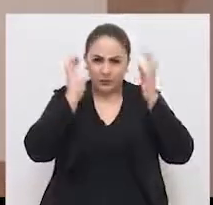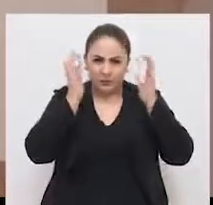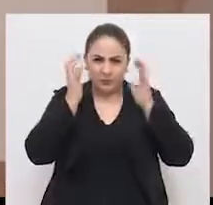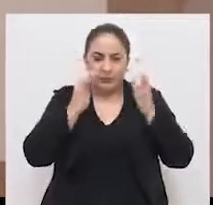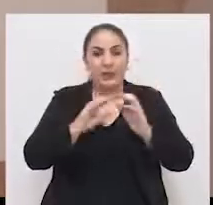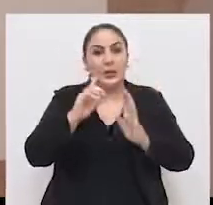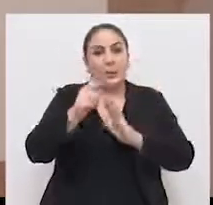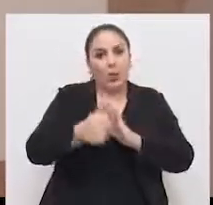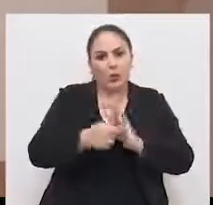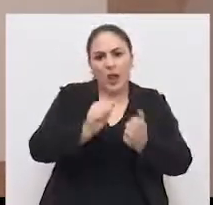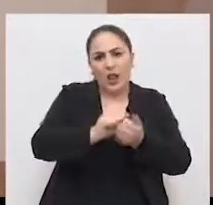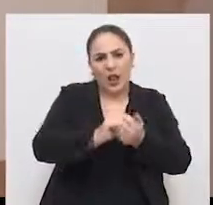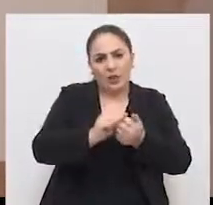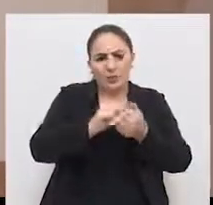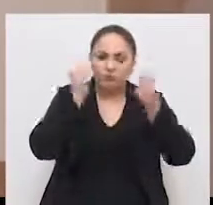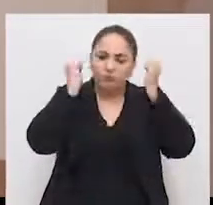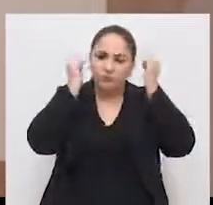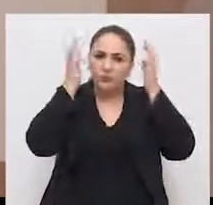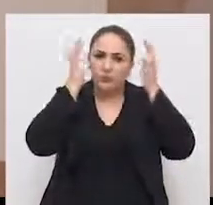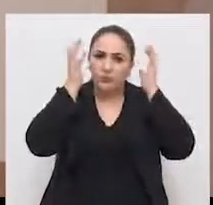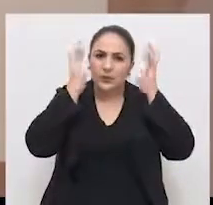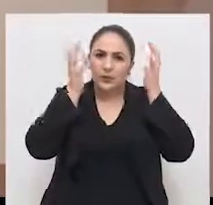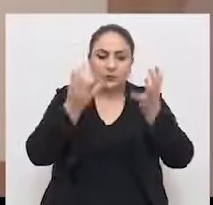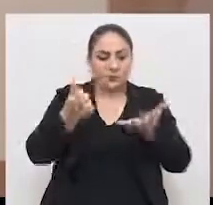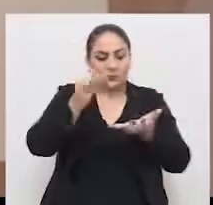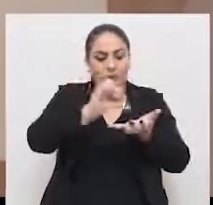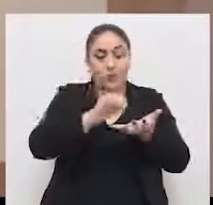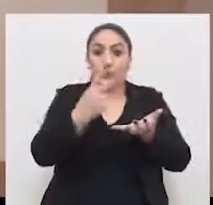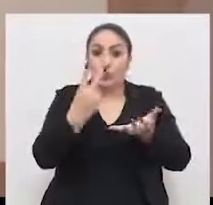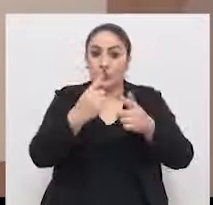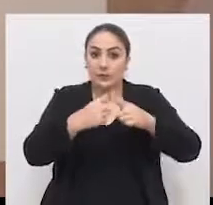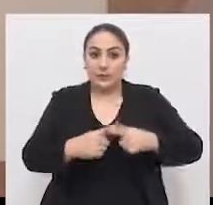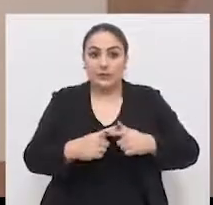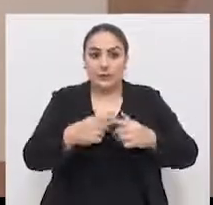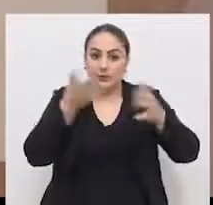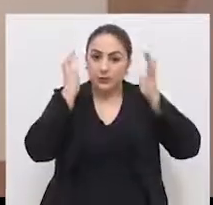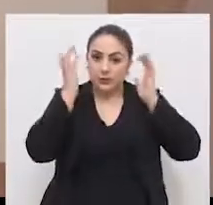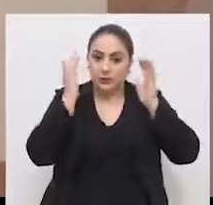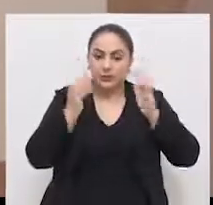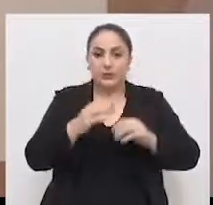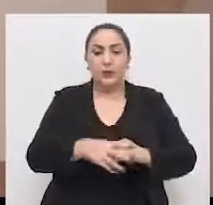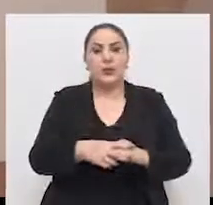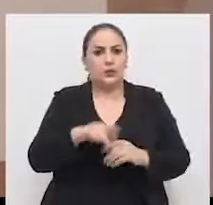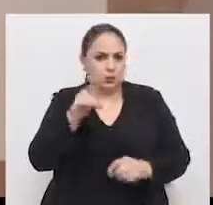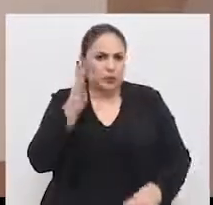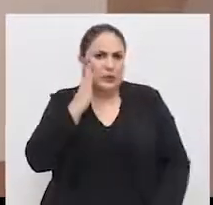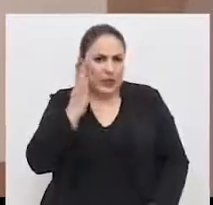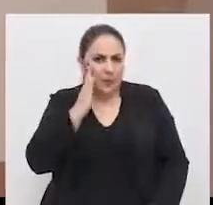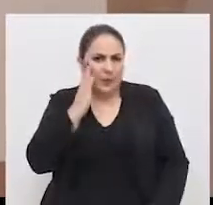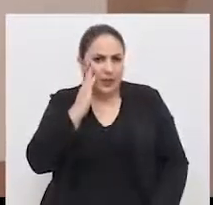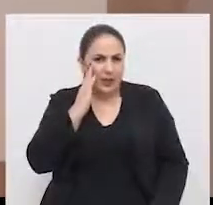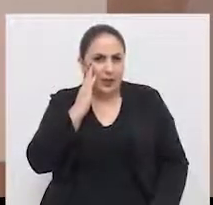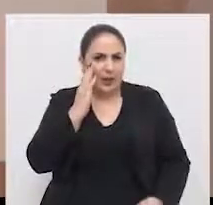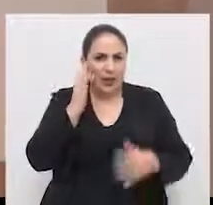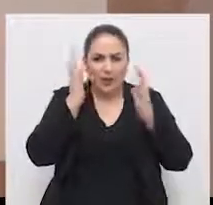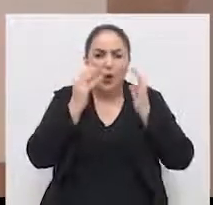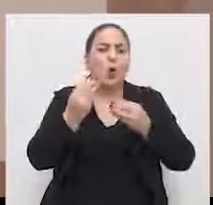você lava o seu cabelo. Lava duas mãos de shampoo. Mas você sabe lavar o seu